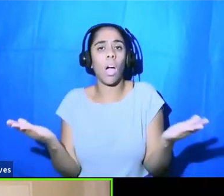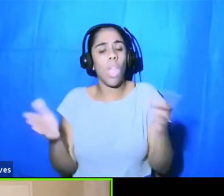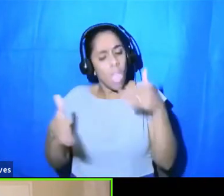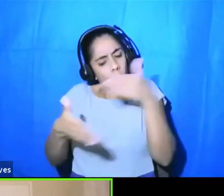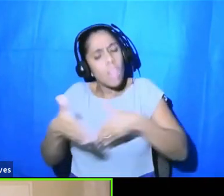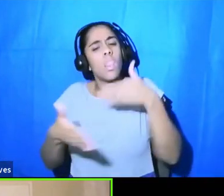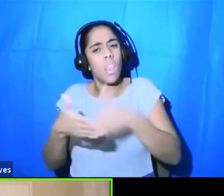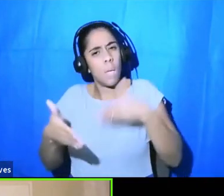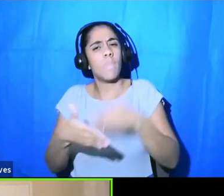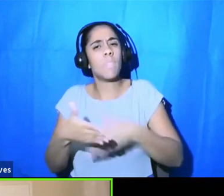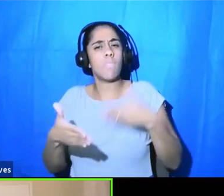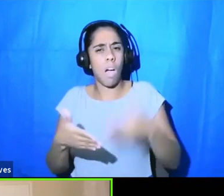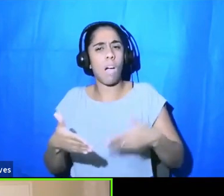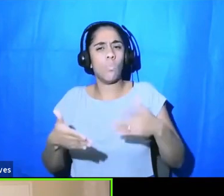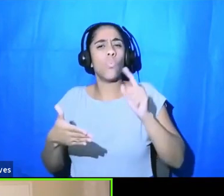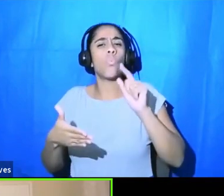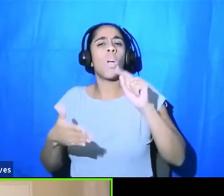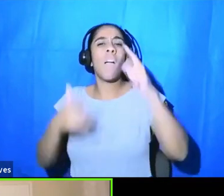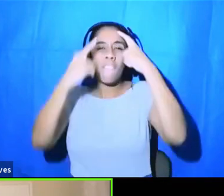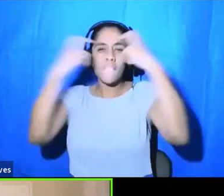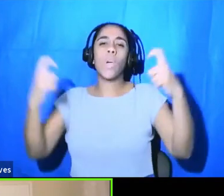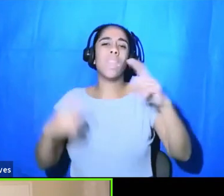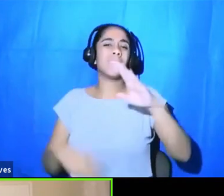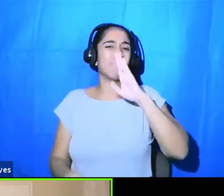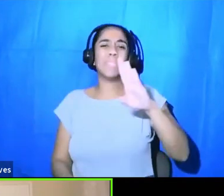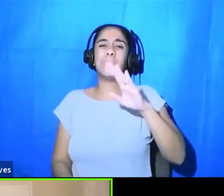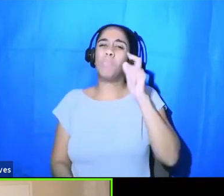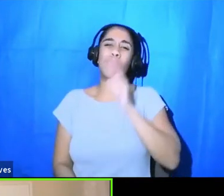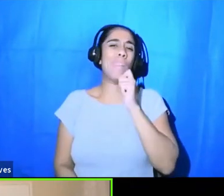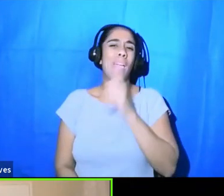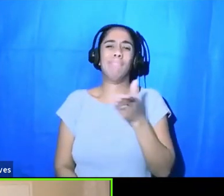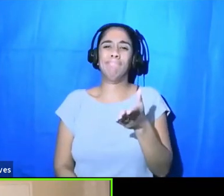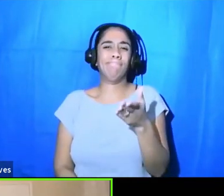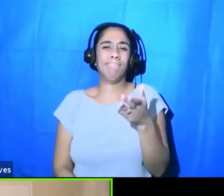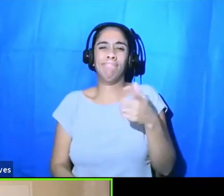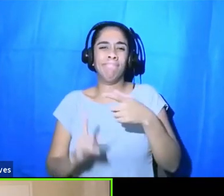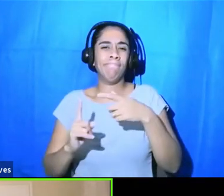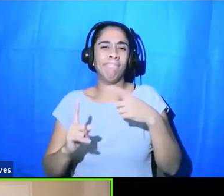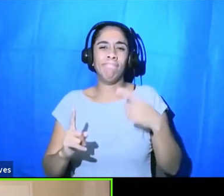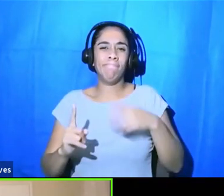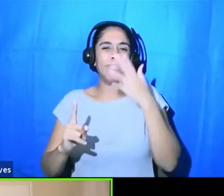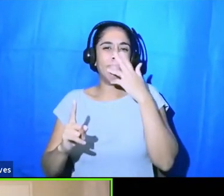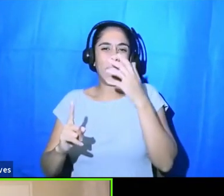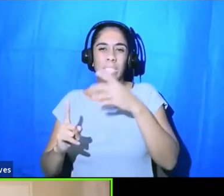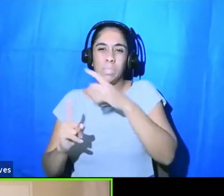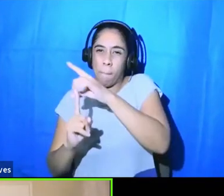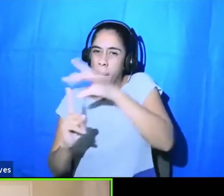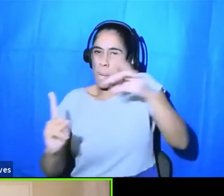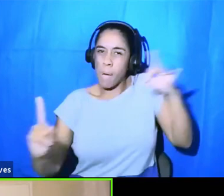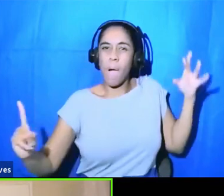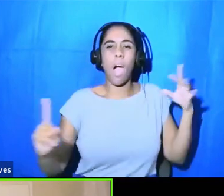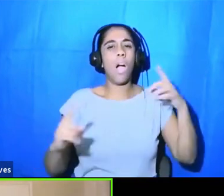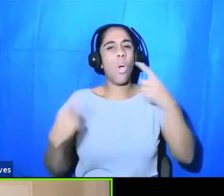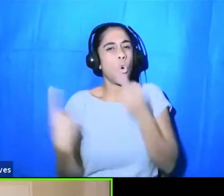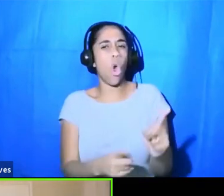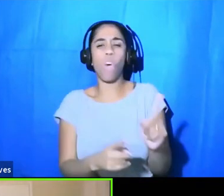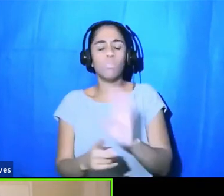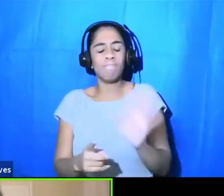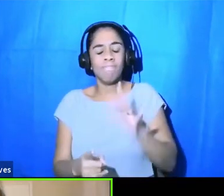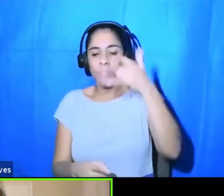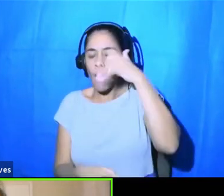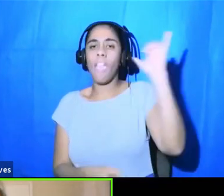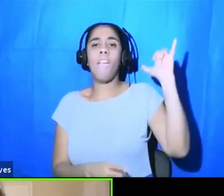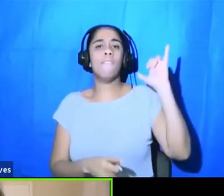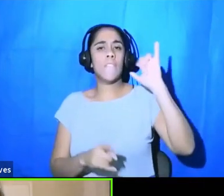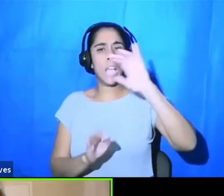também implica uma transformação das condições para o exercício democrático uma das